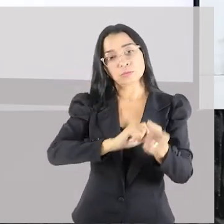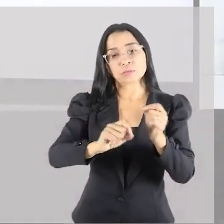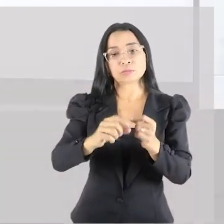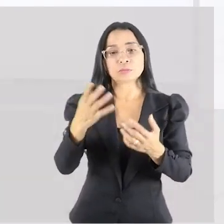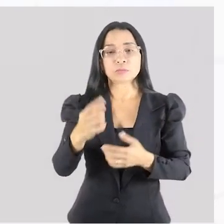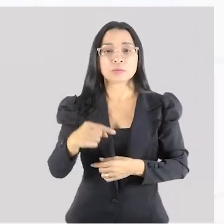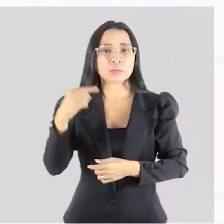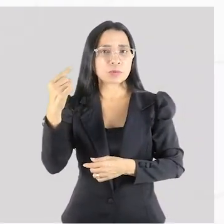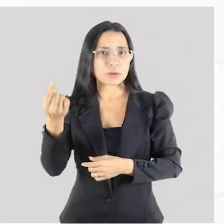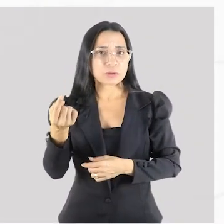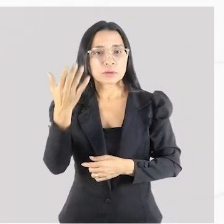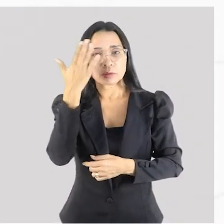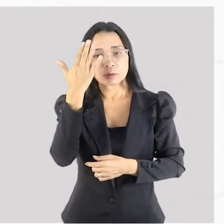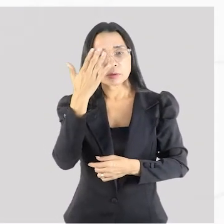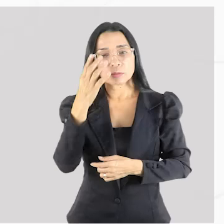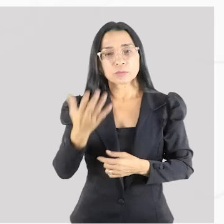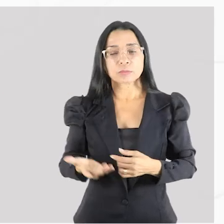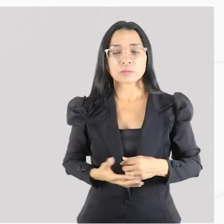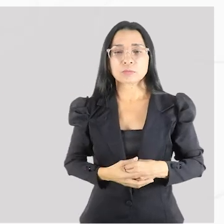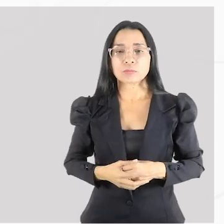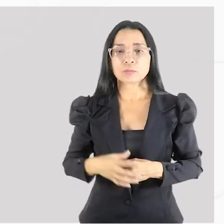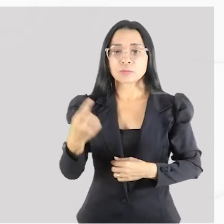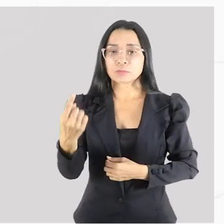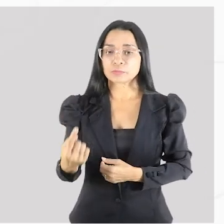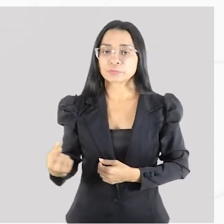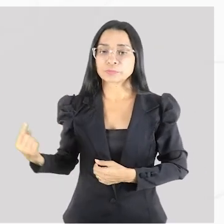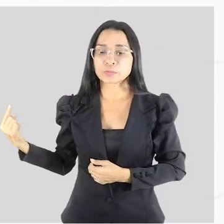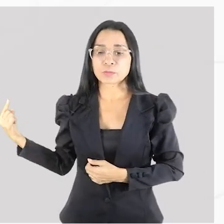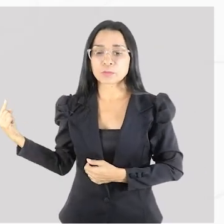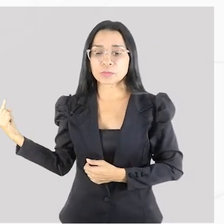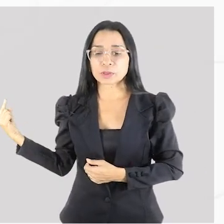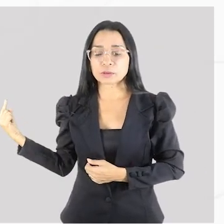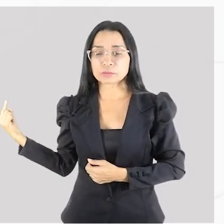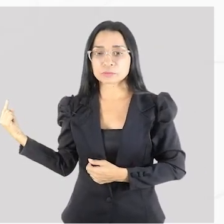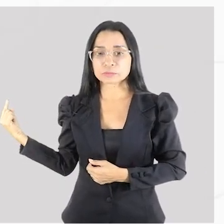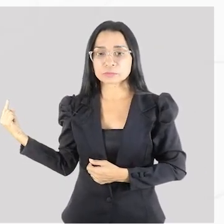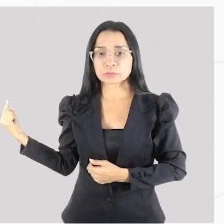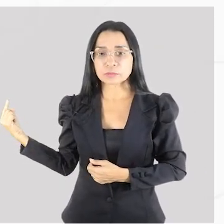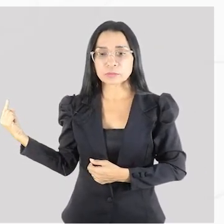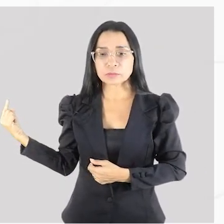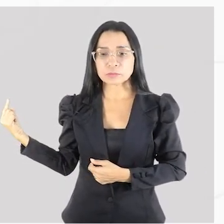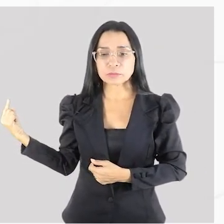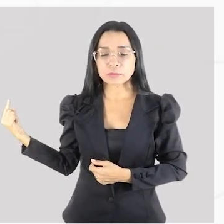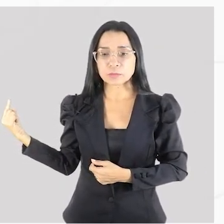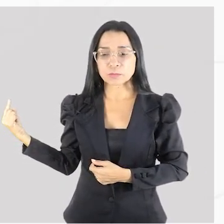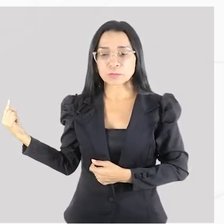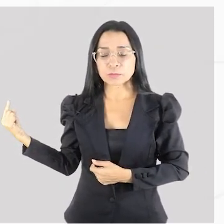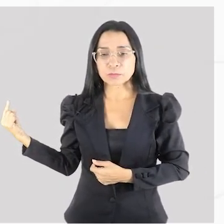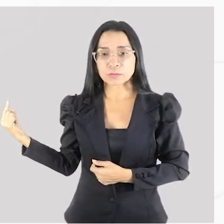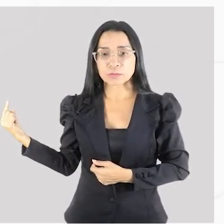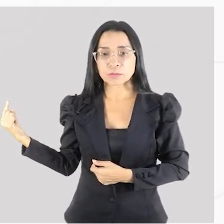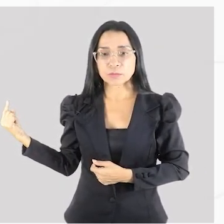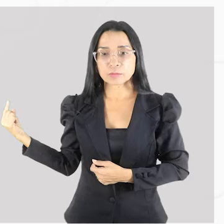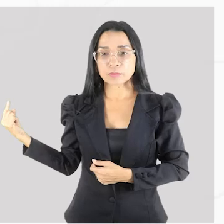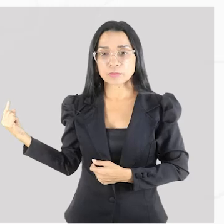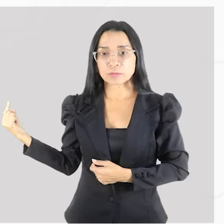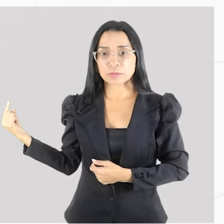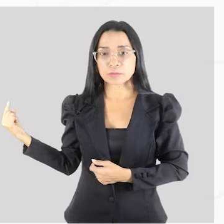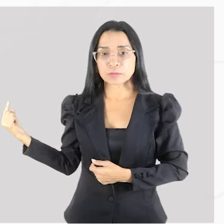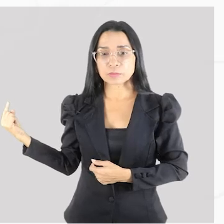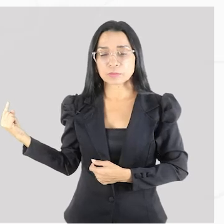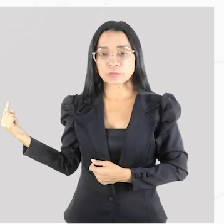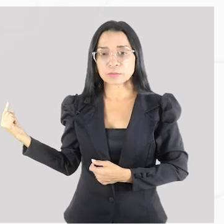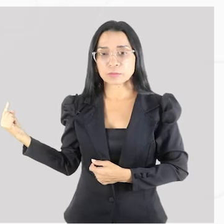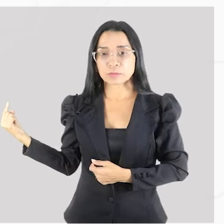frente. Então, a Constituição de 1824. O anteprojeto de Constituição de cunho elitista pretendia